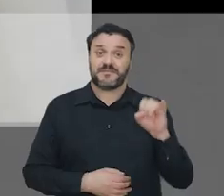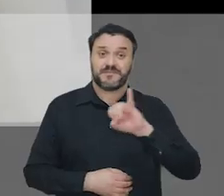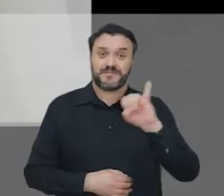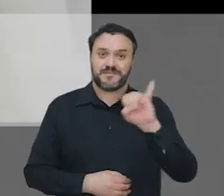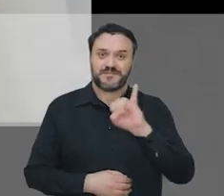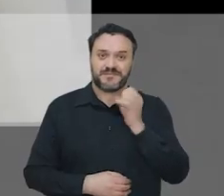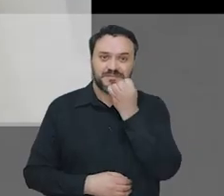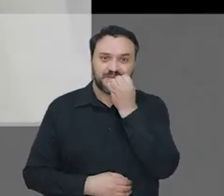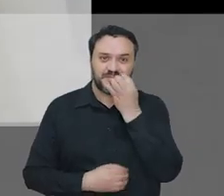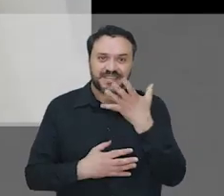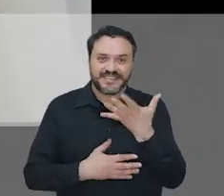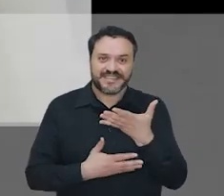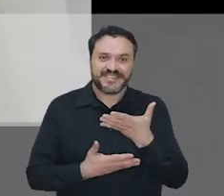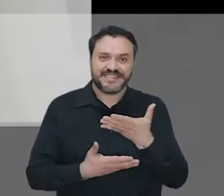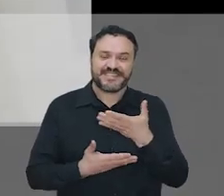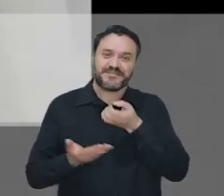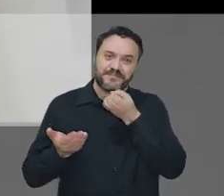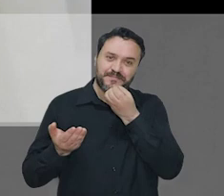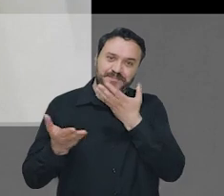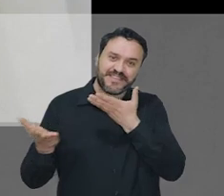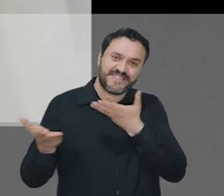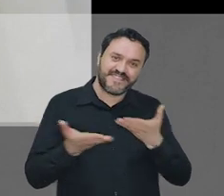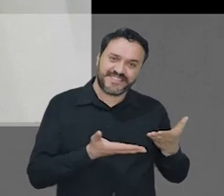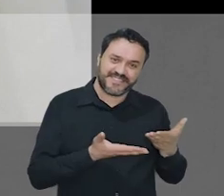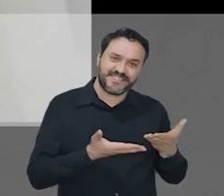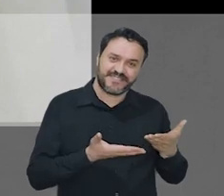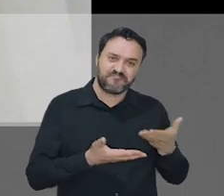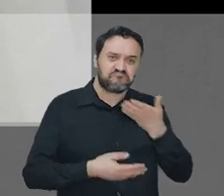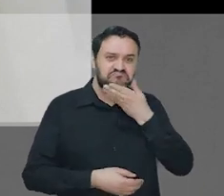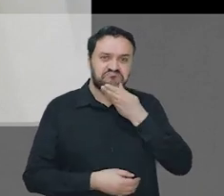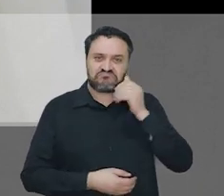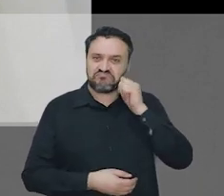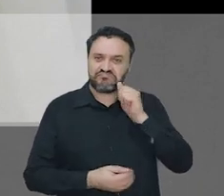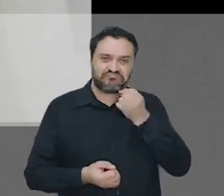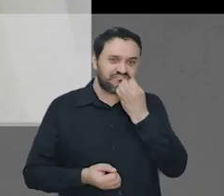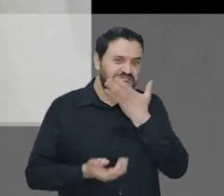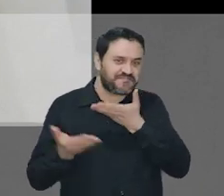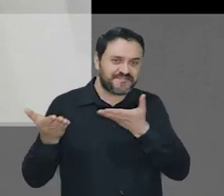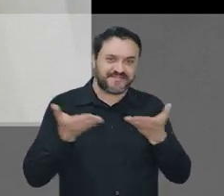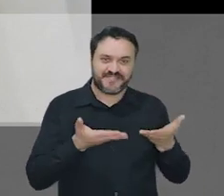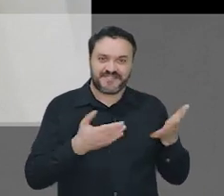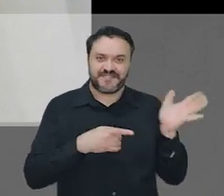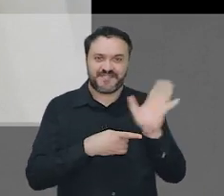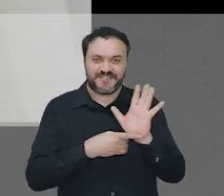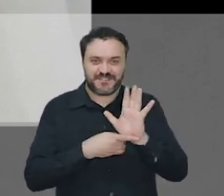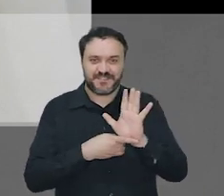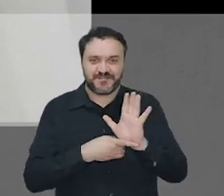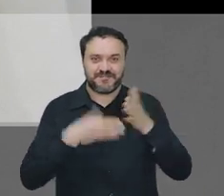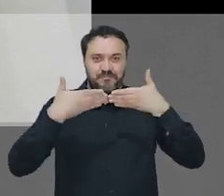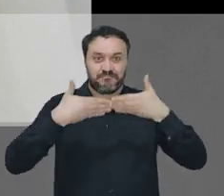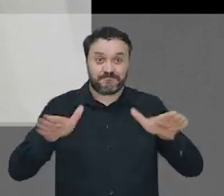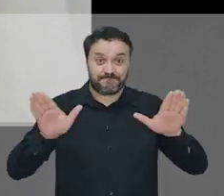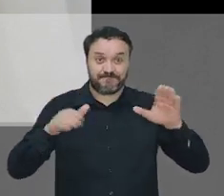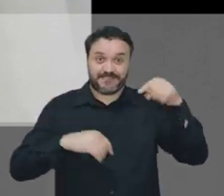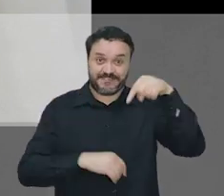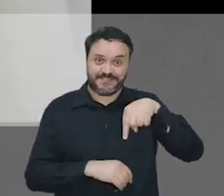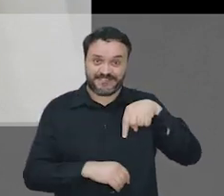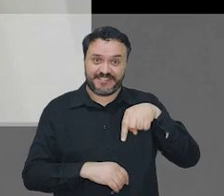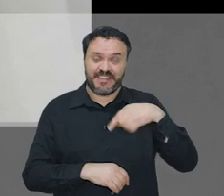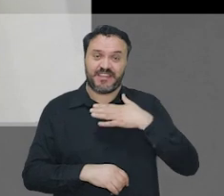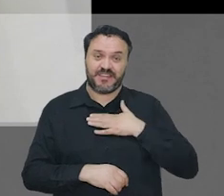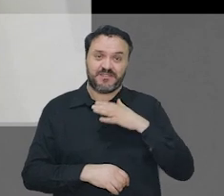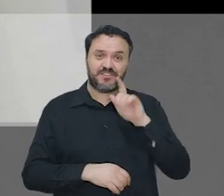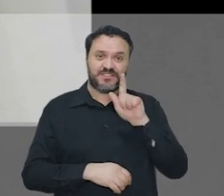Olá, tudo bem? Sejam muito bem-vindas e bem-vindos ao nosso vídeo aqui do Portas Abertas. Meu nome é